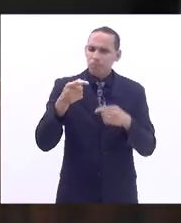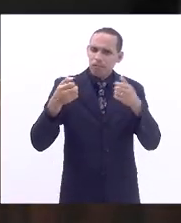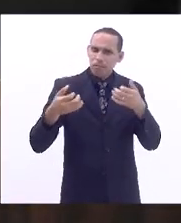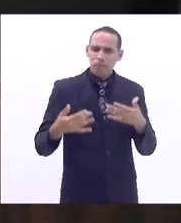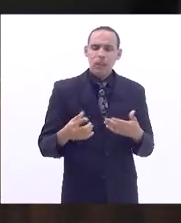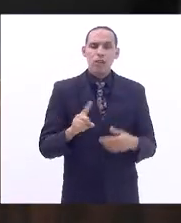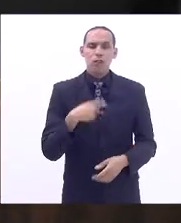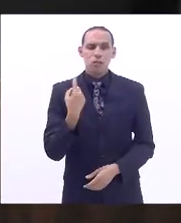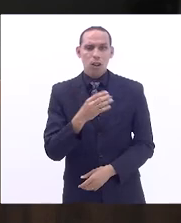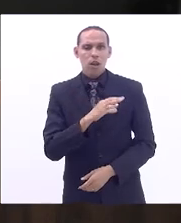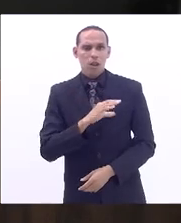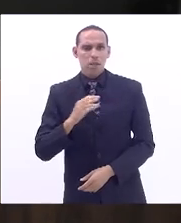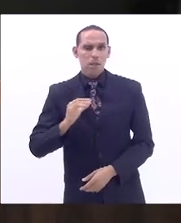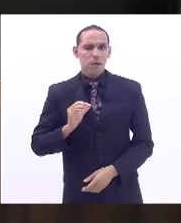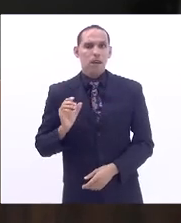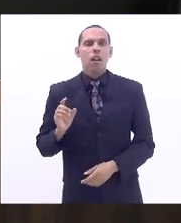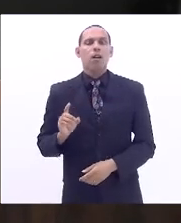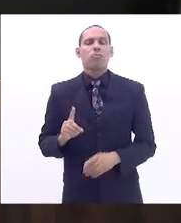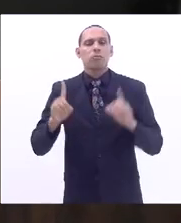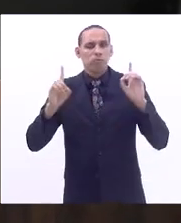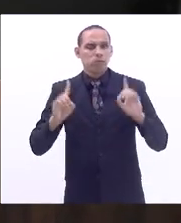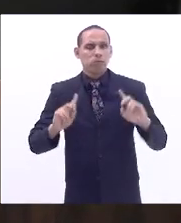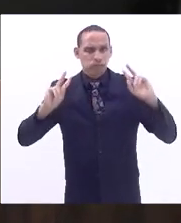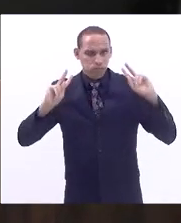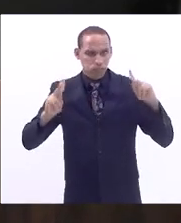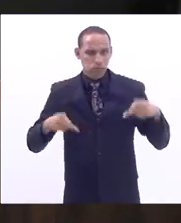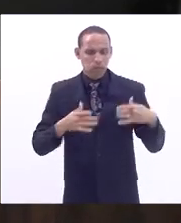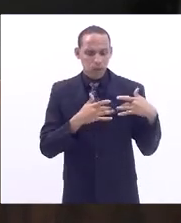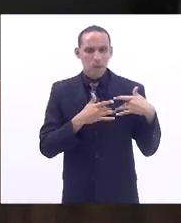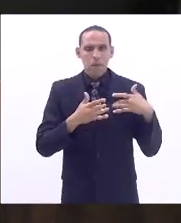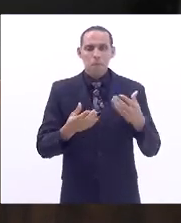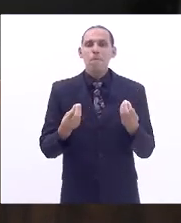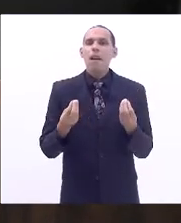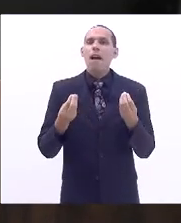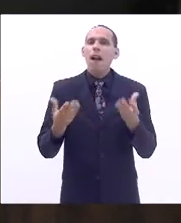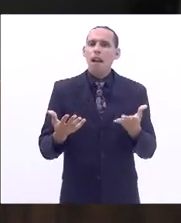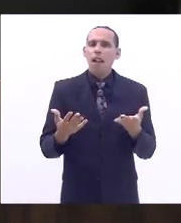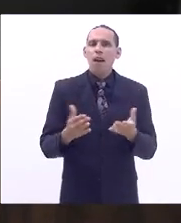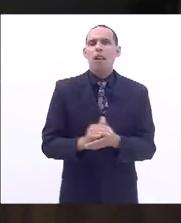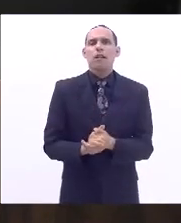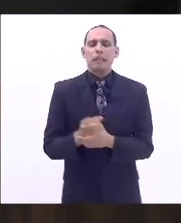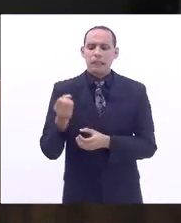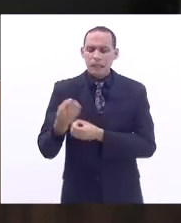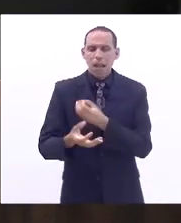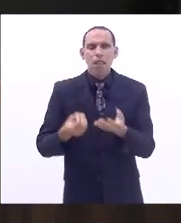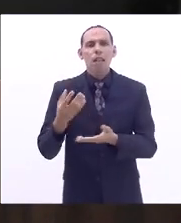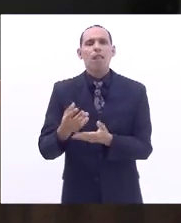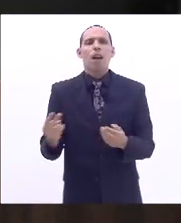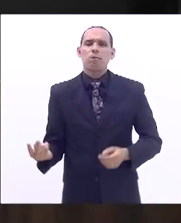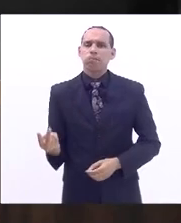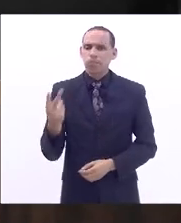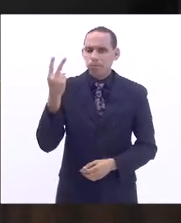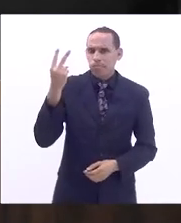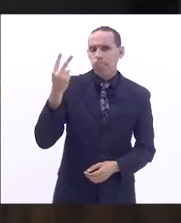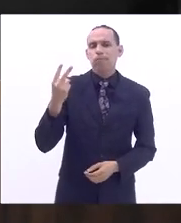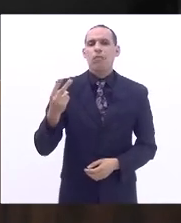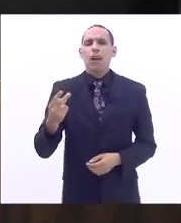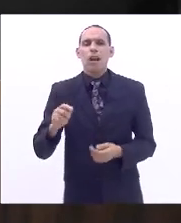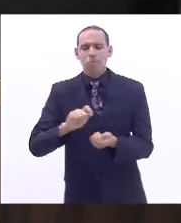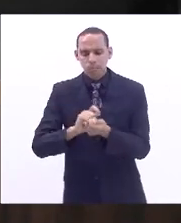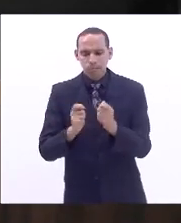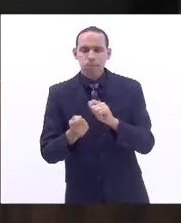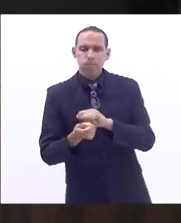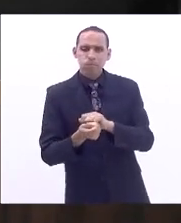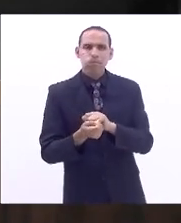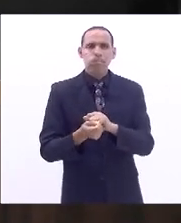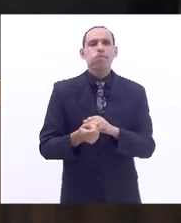nossa Comissão Direitos Humanos está disposição para garantir a isonomia valorização e adequação dos cargos não é o plano de